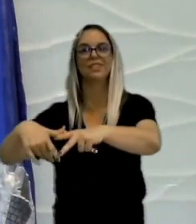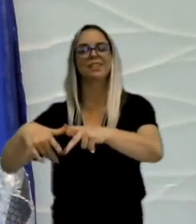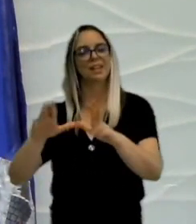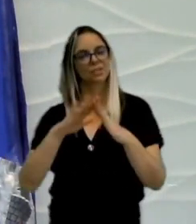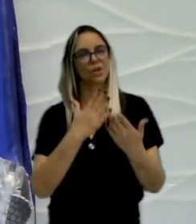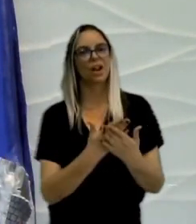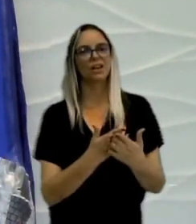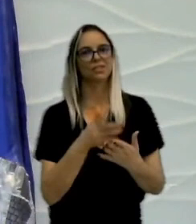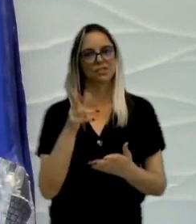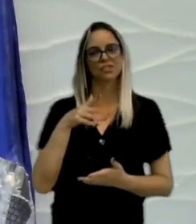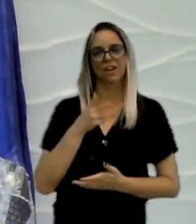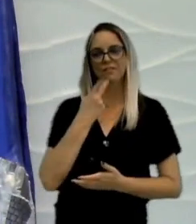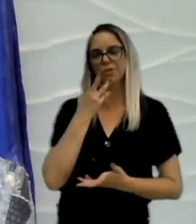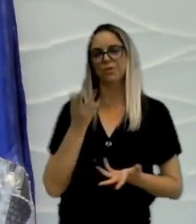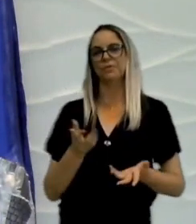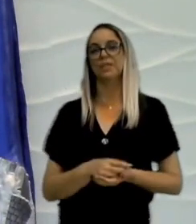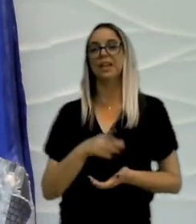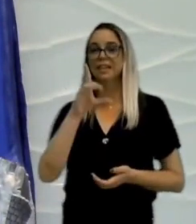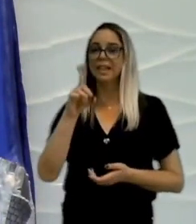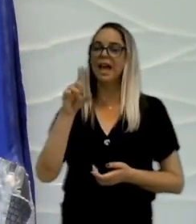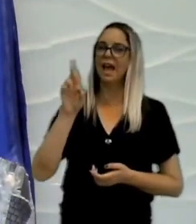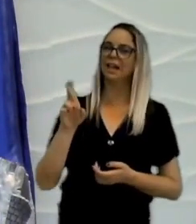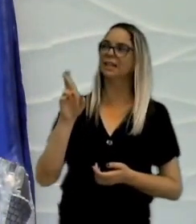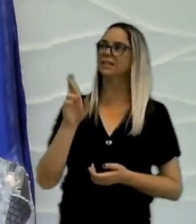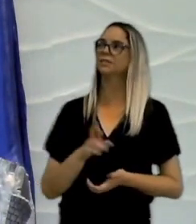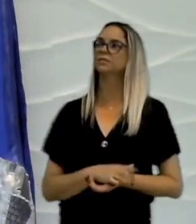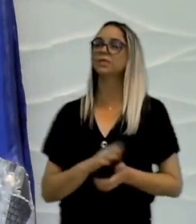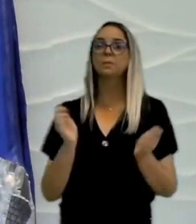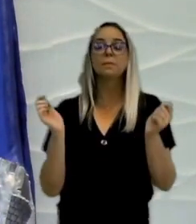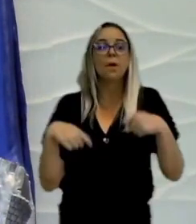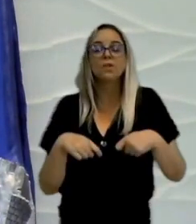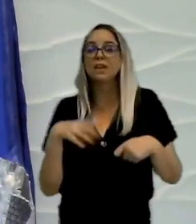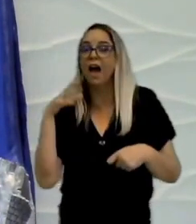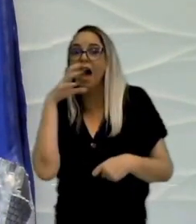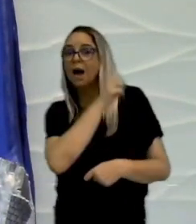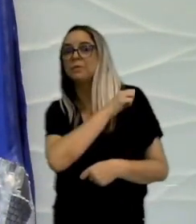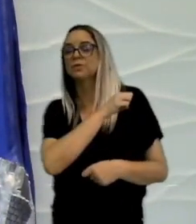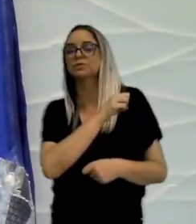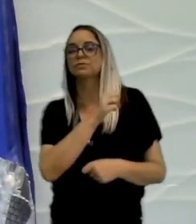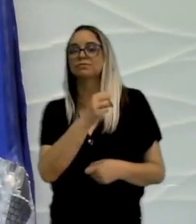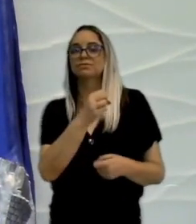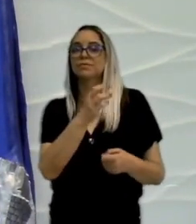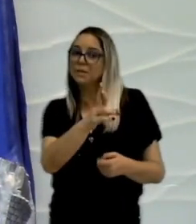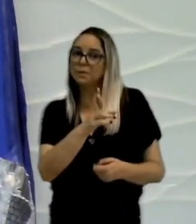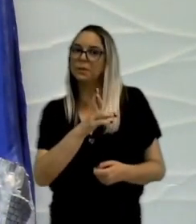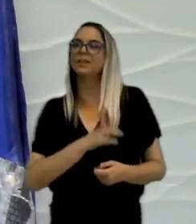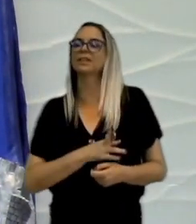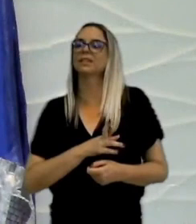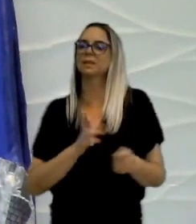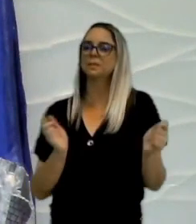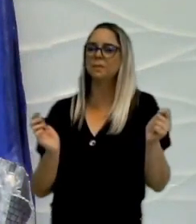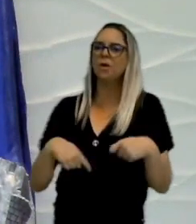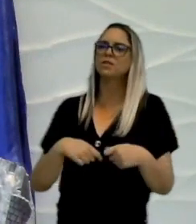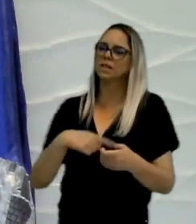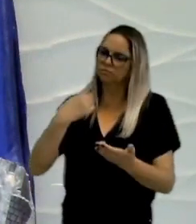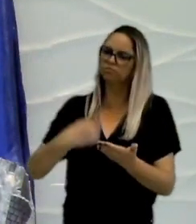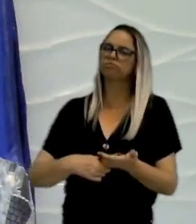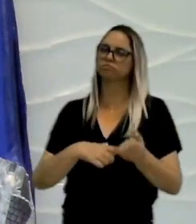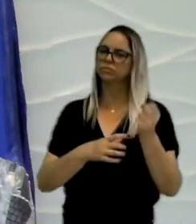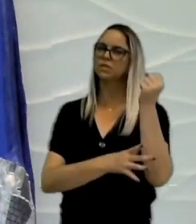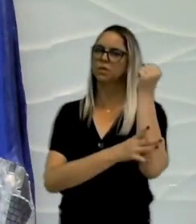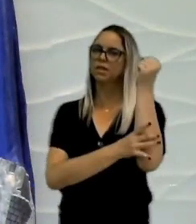aqui citadas. Então a gente espera que o DR possa atender de imediato essa nossa indicação para que os mesmos possam ter uma maior